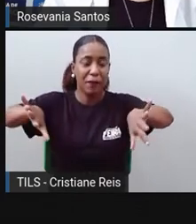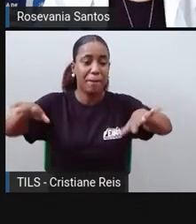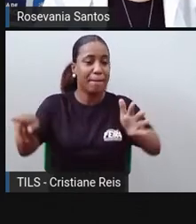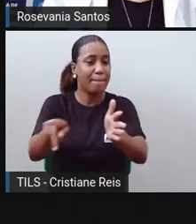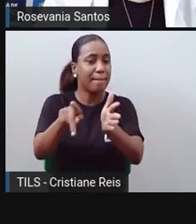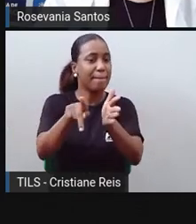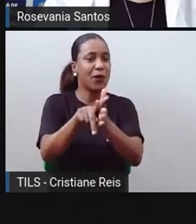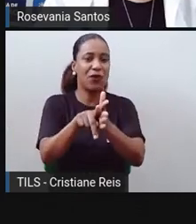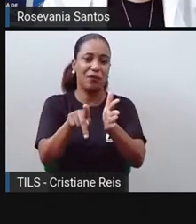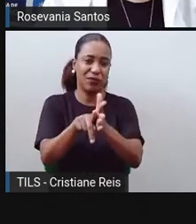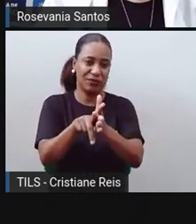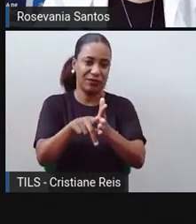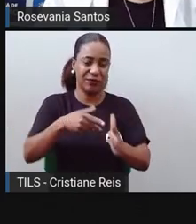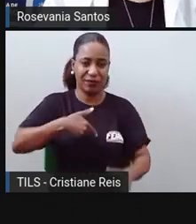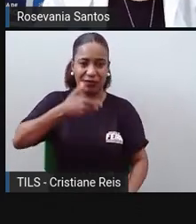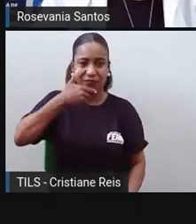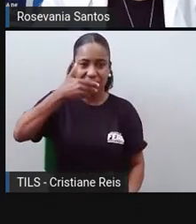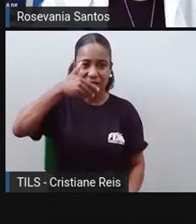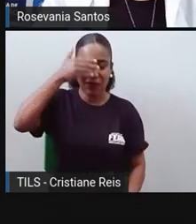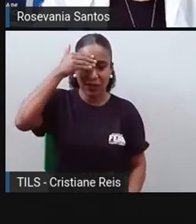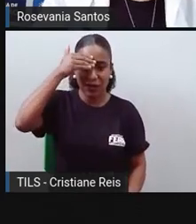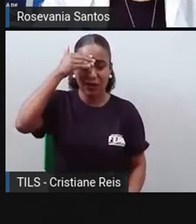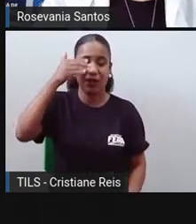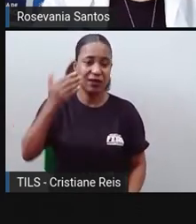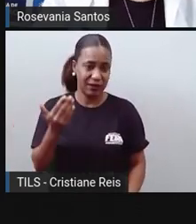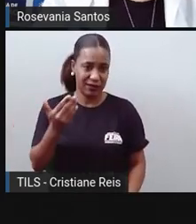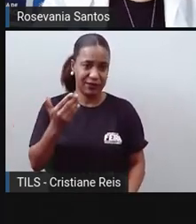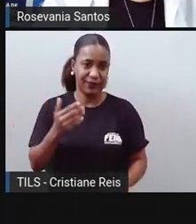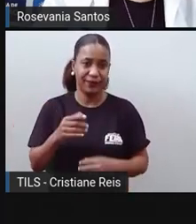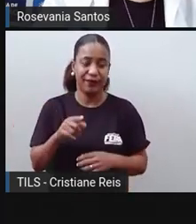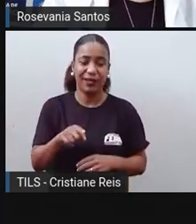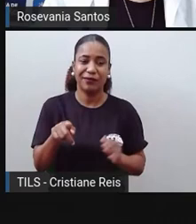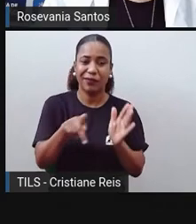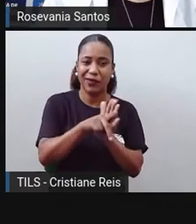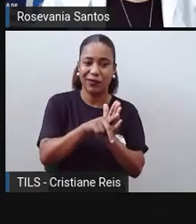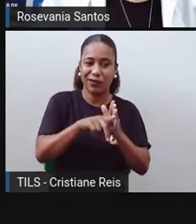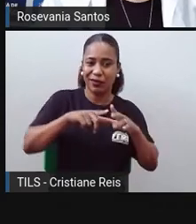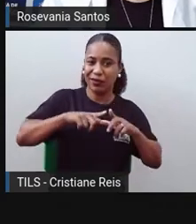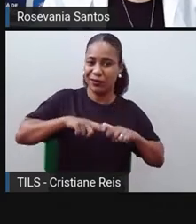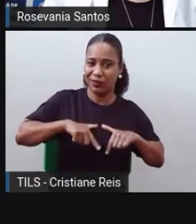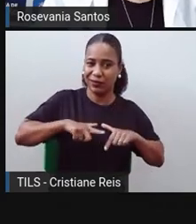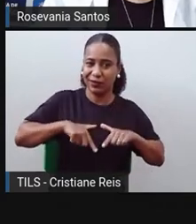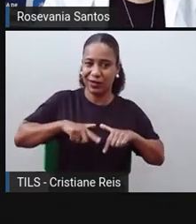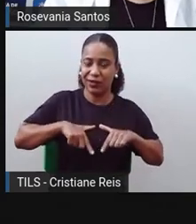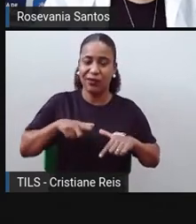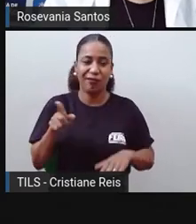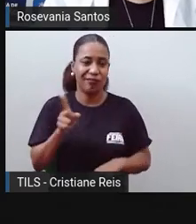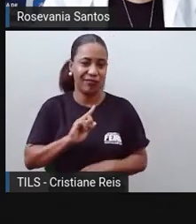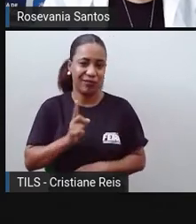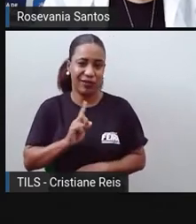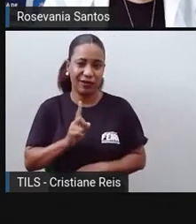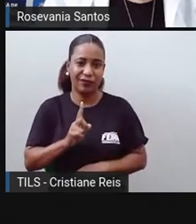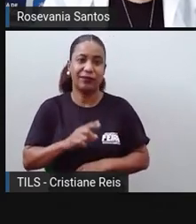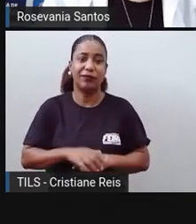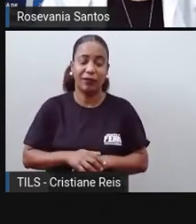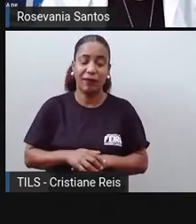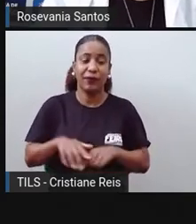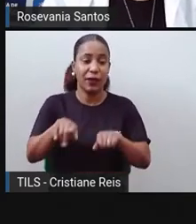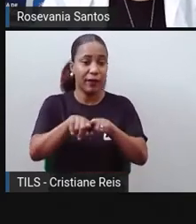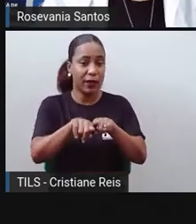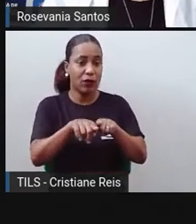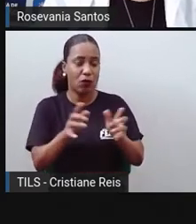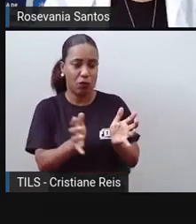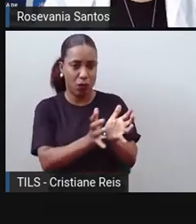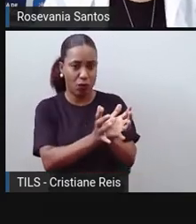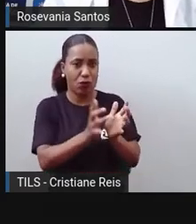não um espaço de Israel. Os judeus receberam ajuda internacional para se fixarem no novo território e,